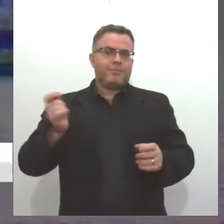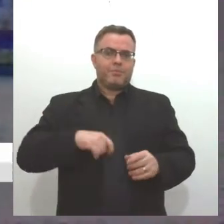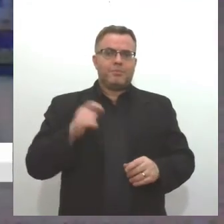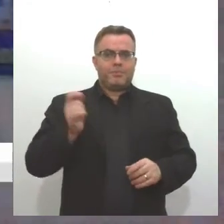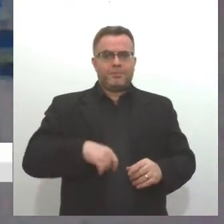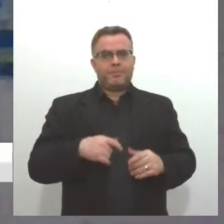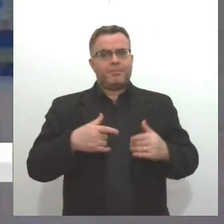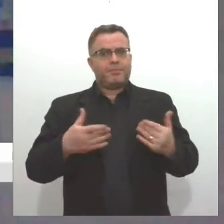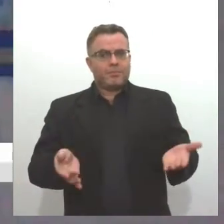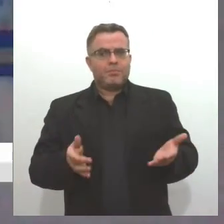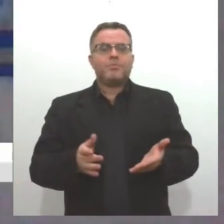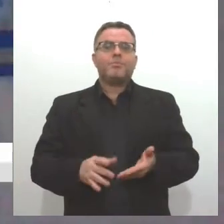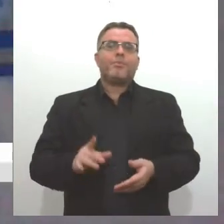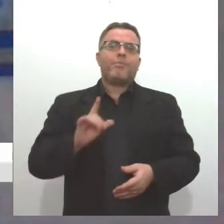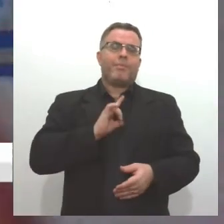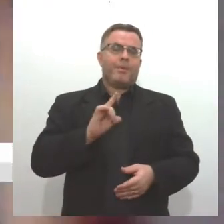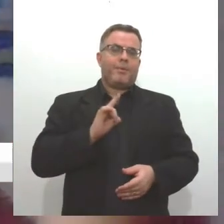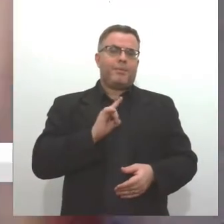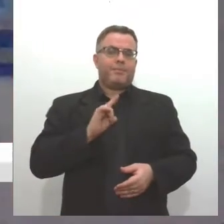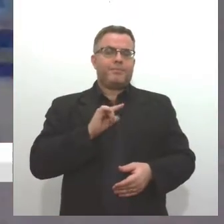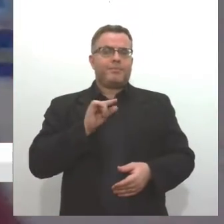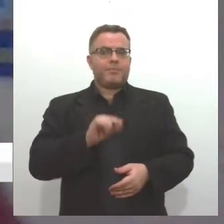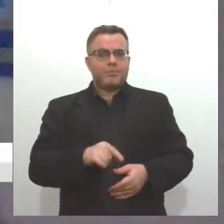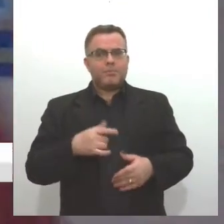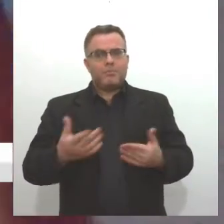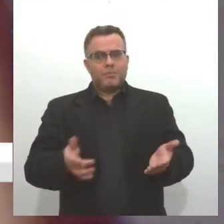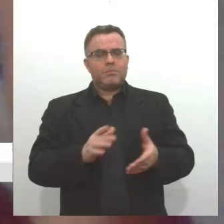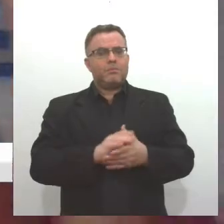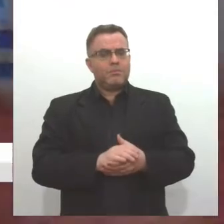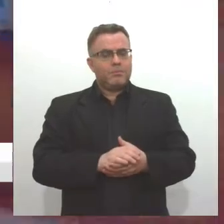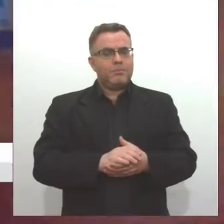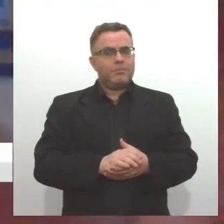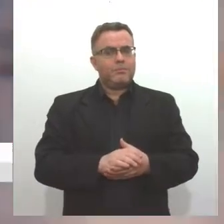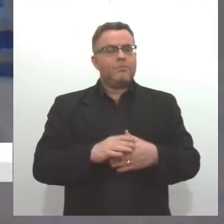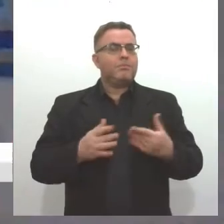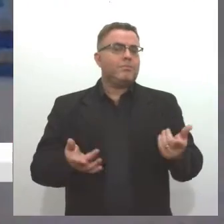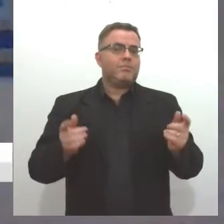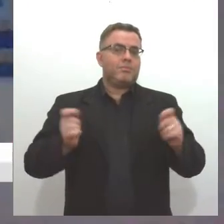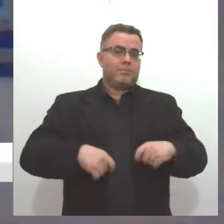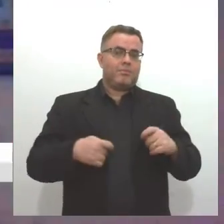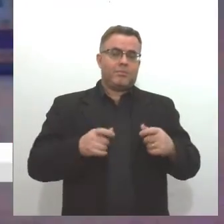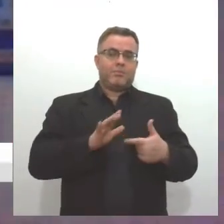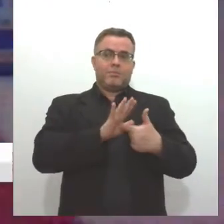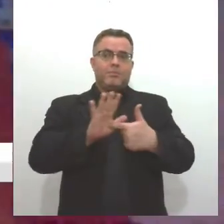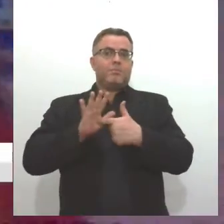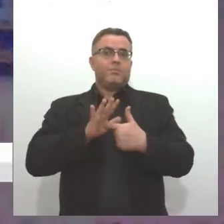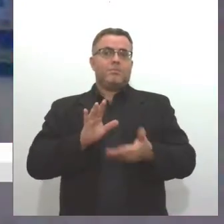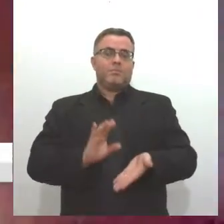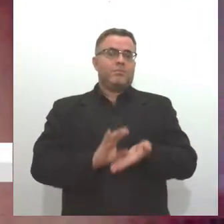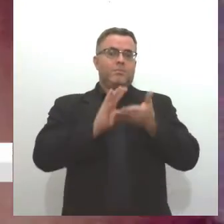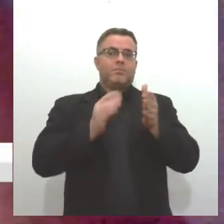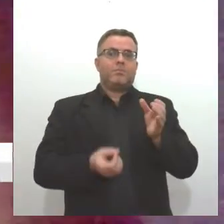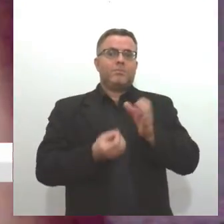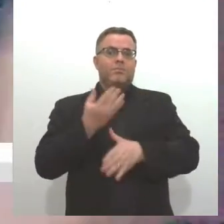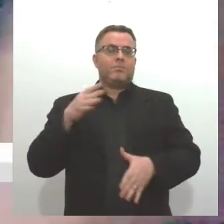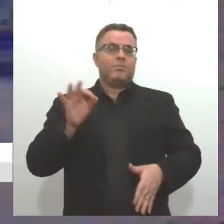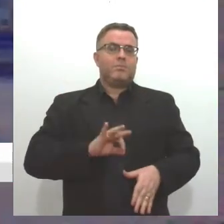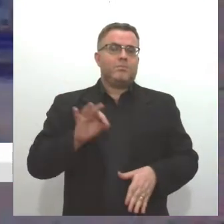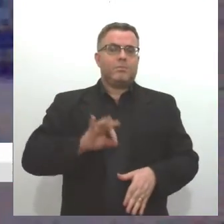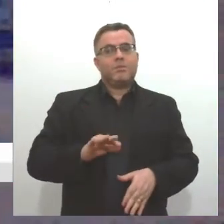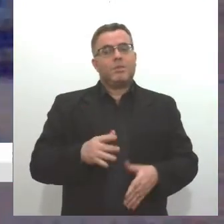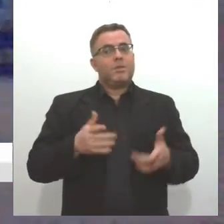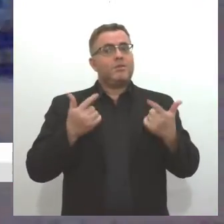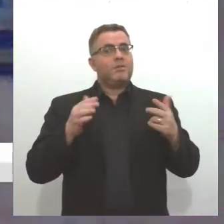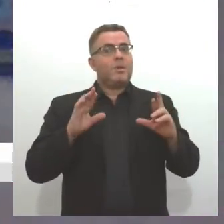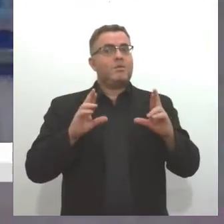públicas efetivas, e a gente espero isso já não precisar nem chegar ao Conselho, talvez um deputado pegue essa